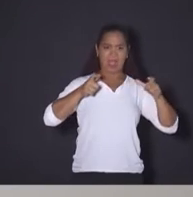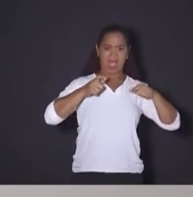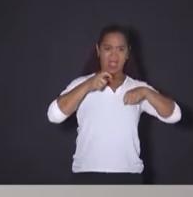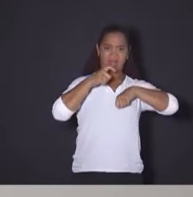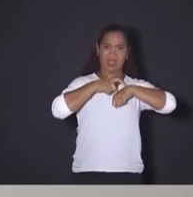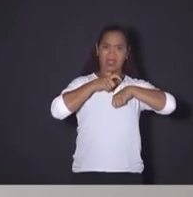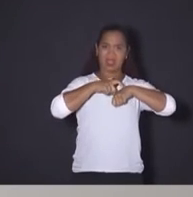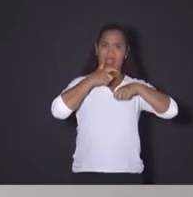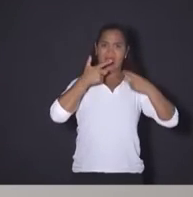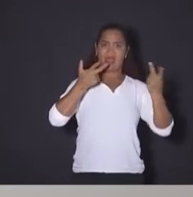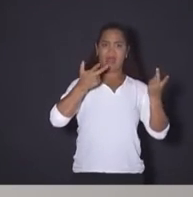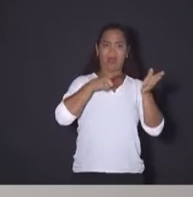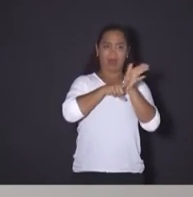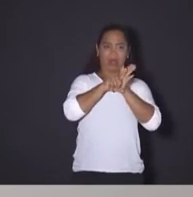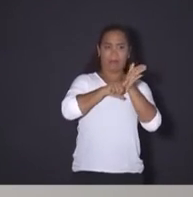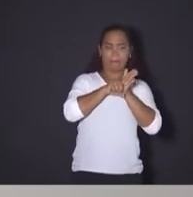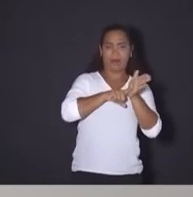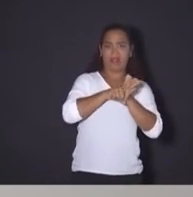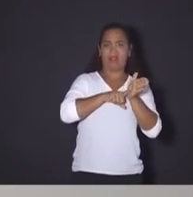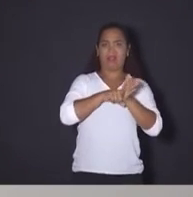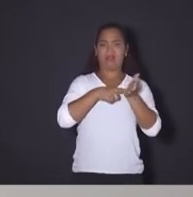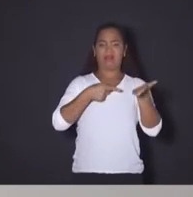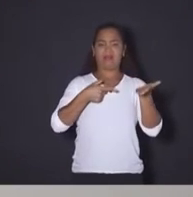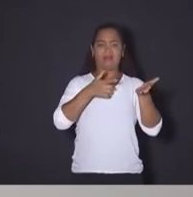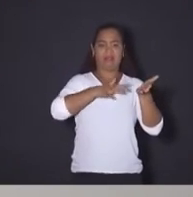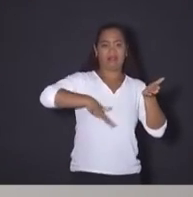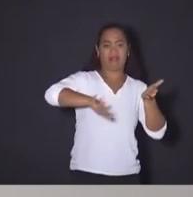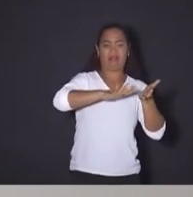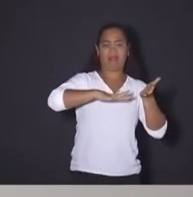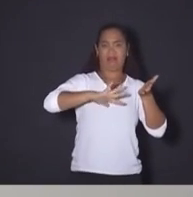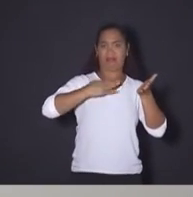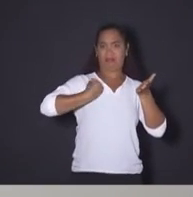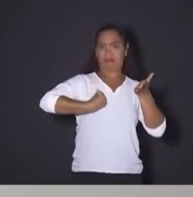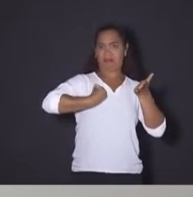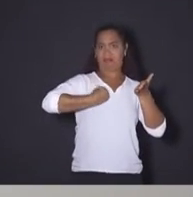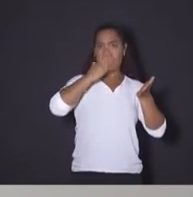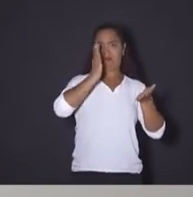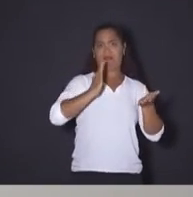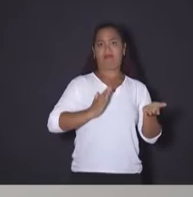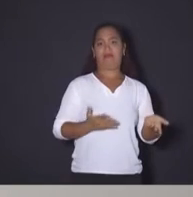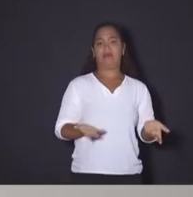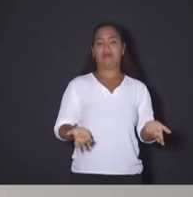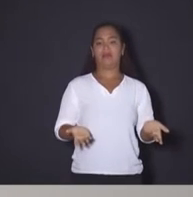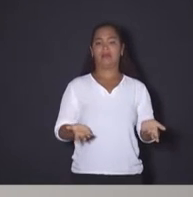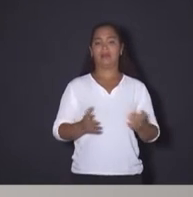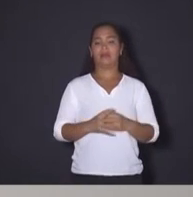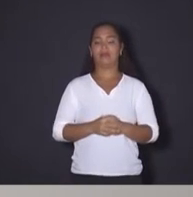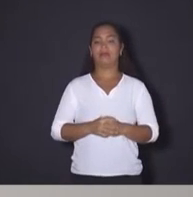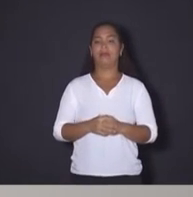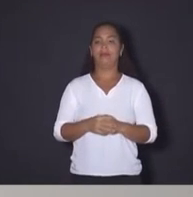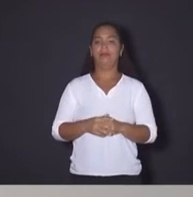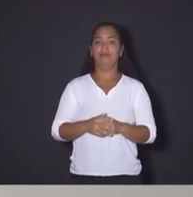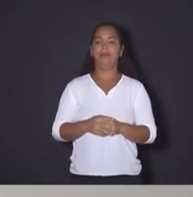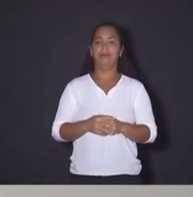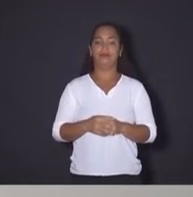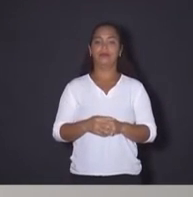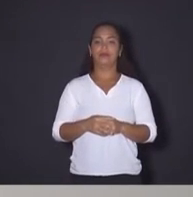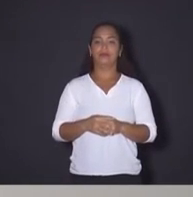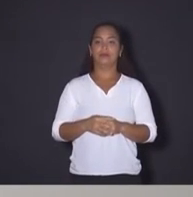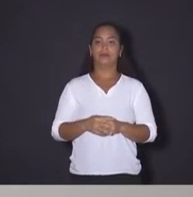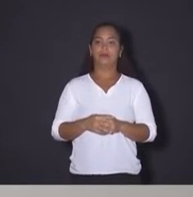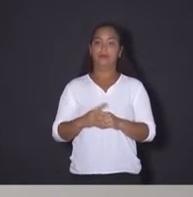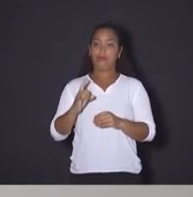interpretação muito superficial sobre a nossa existência no país pois bem nós